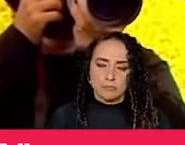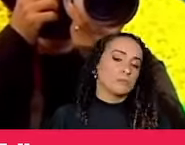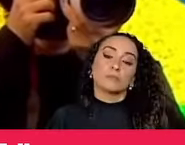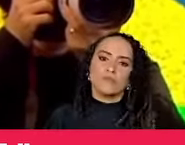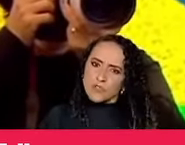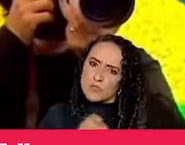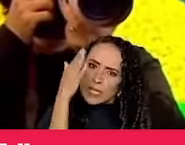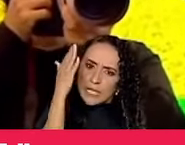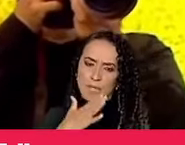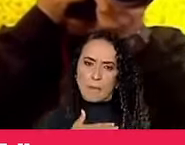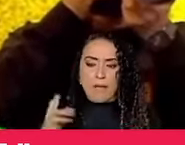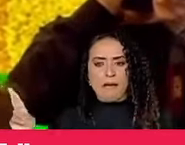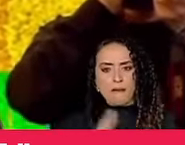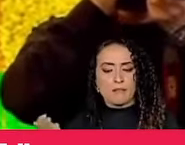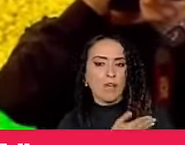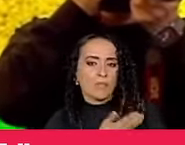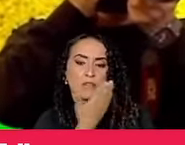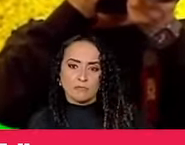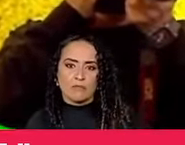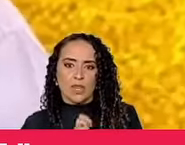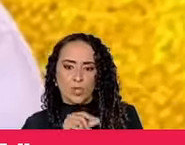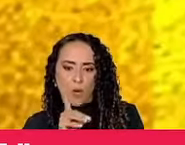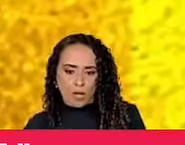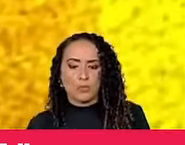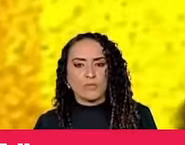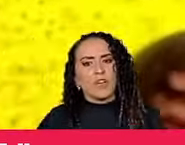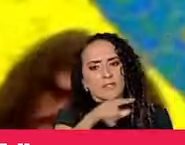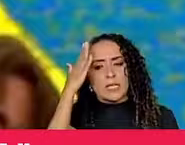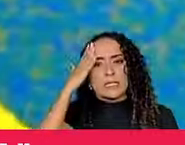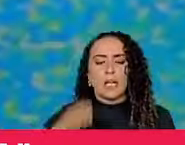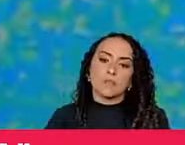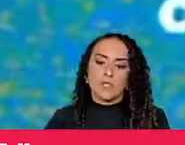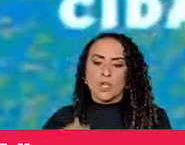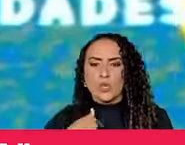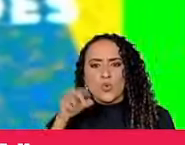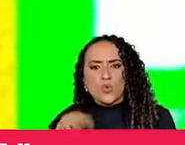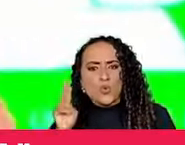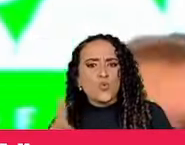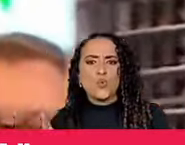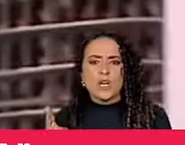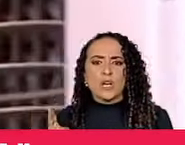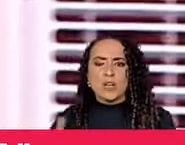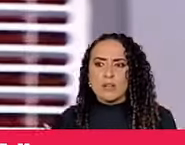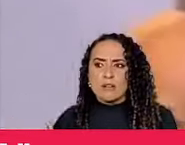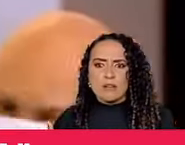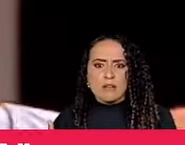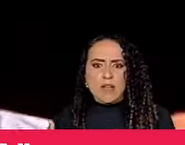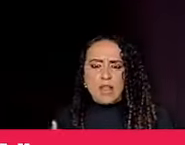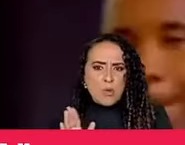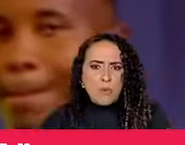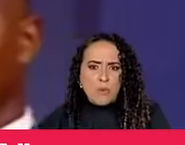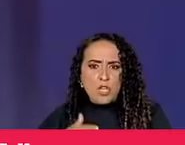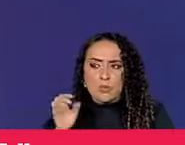Todos vocês sabem da minha relação de amizade com Eduardo Paes. Todos vocês sabem que eu nunca faltei em nenhum momento em que